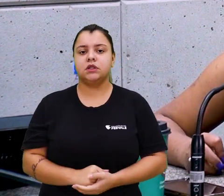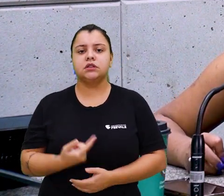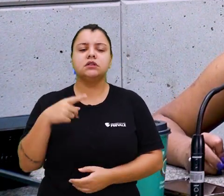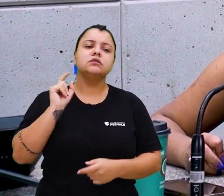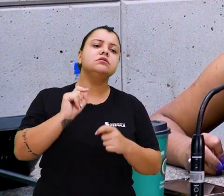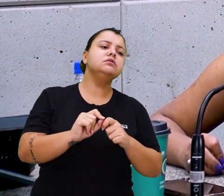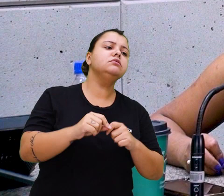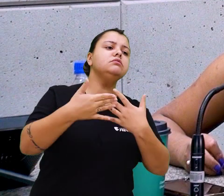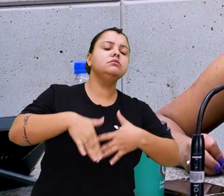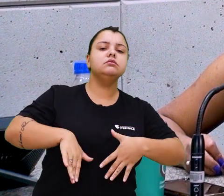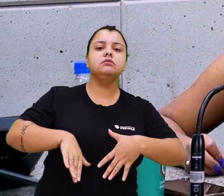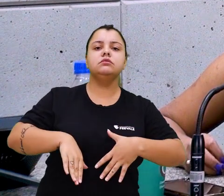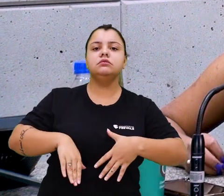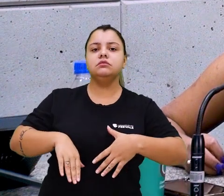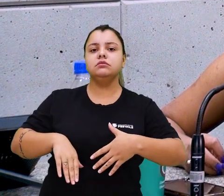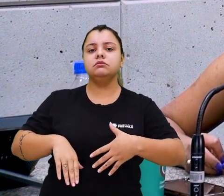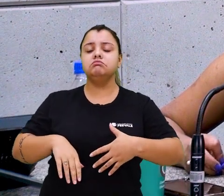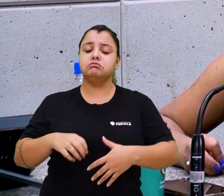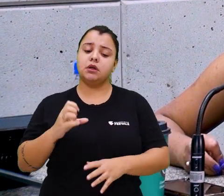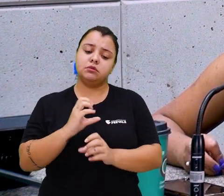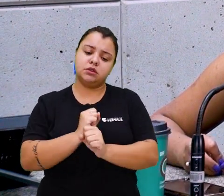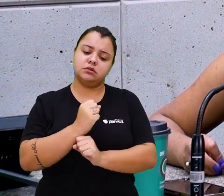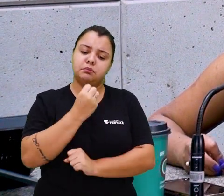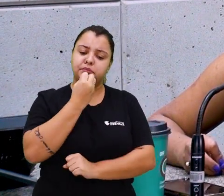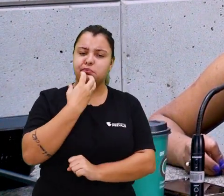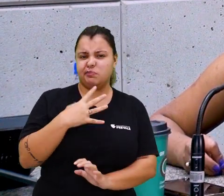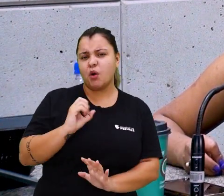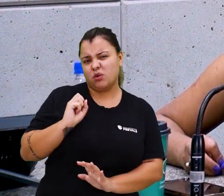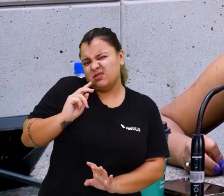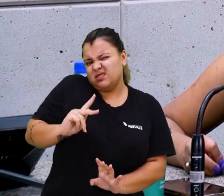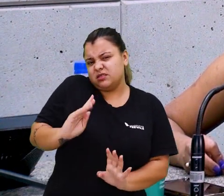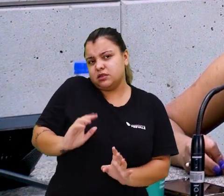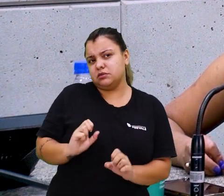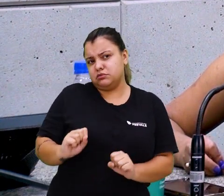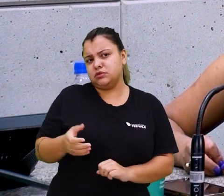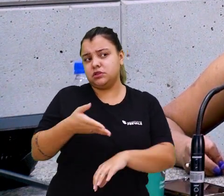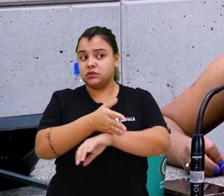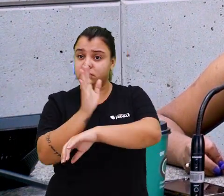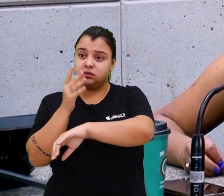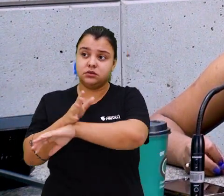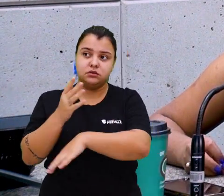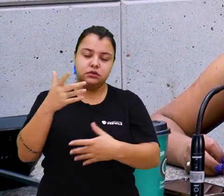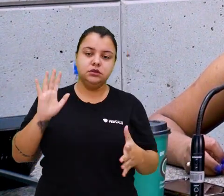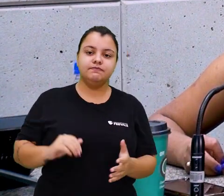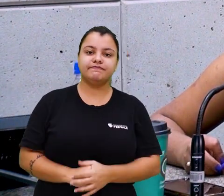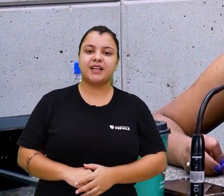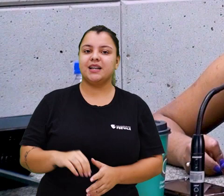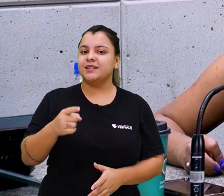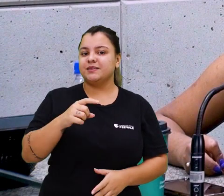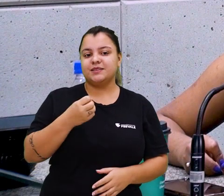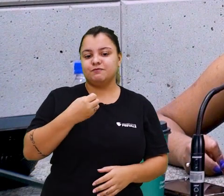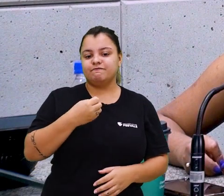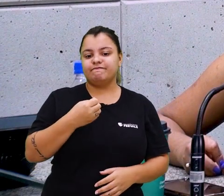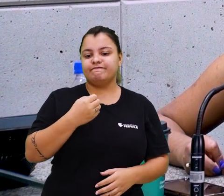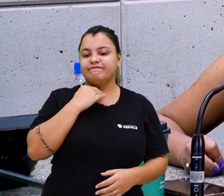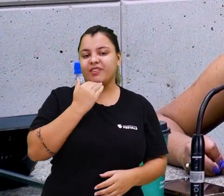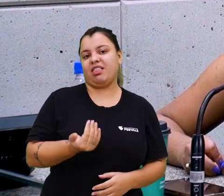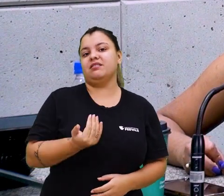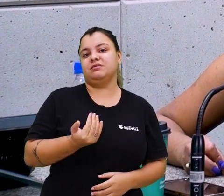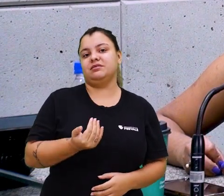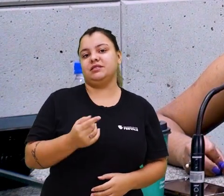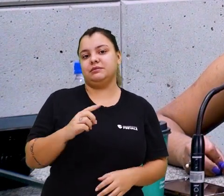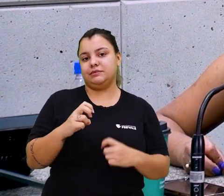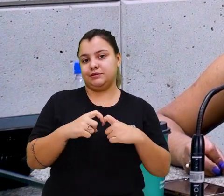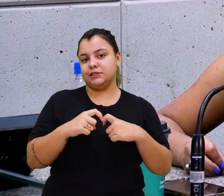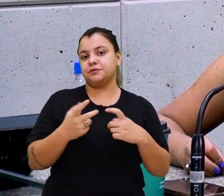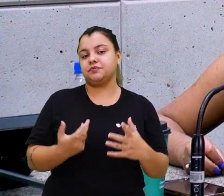lá fiz a prova era uma nota ok que eu podia passar em algumas outras universidades mas não era o suficiente para o que eu queria